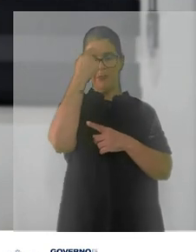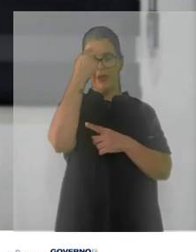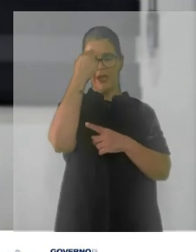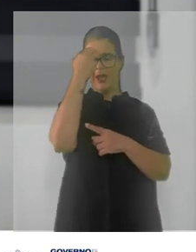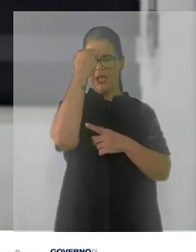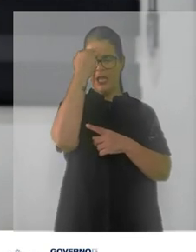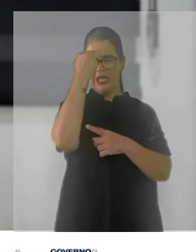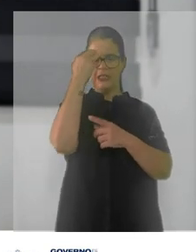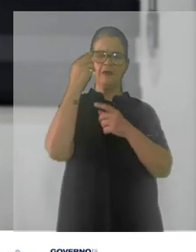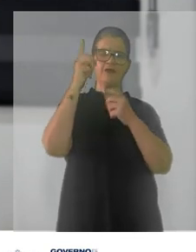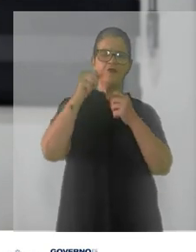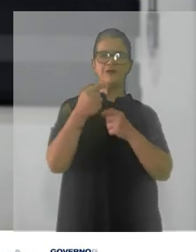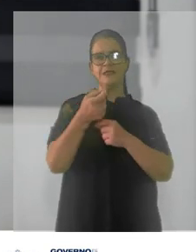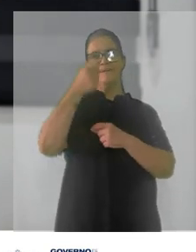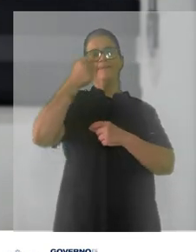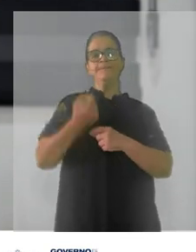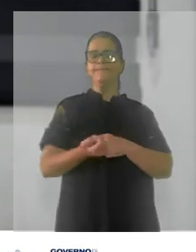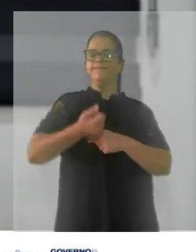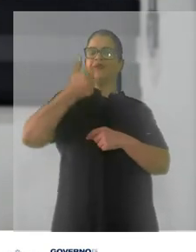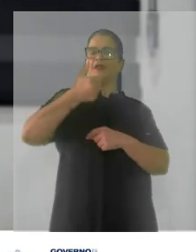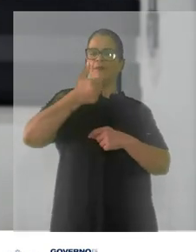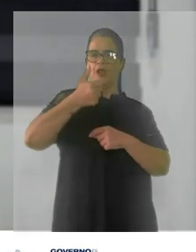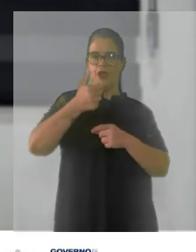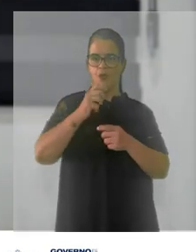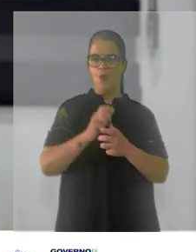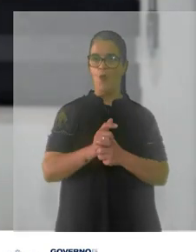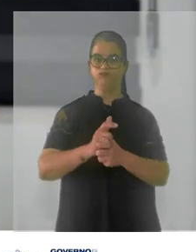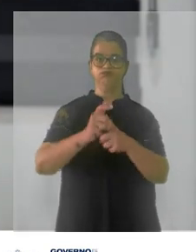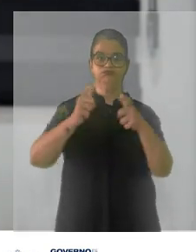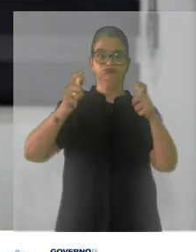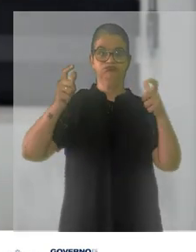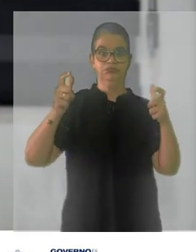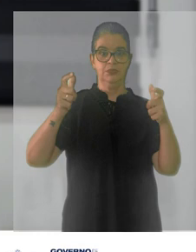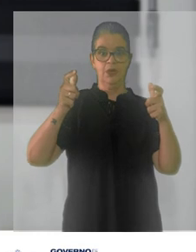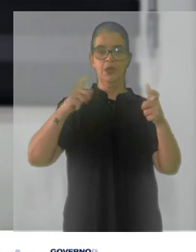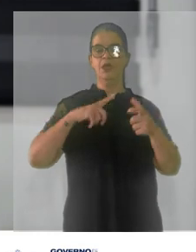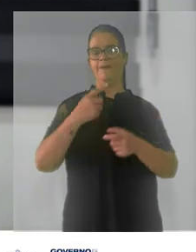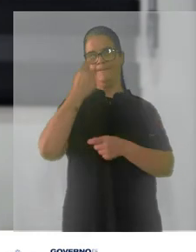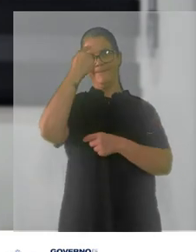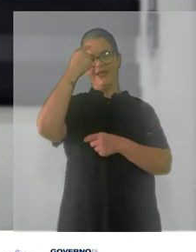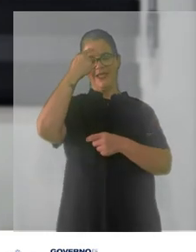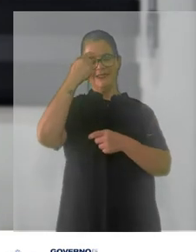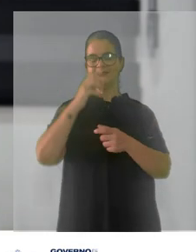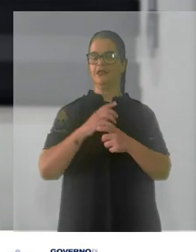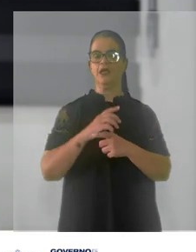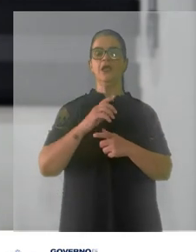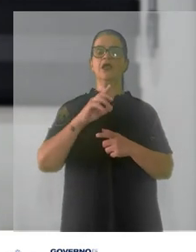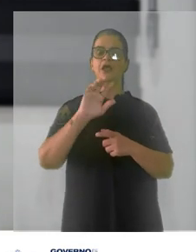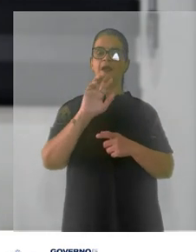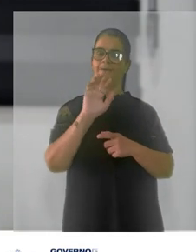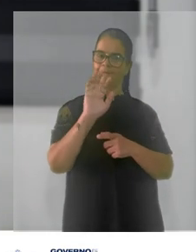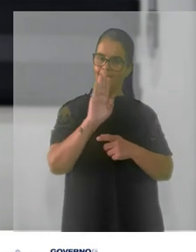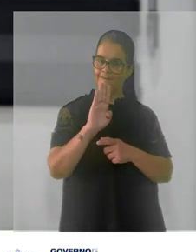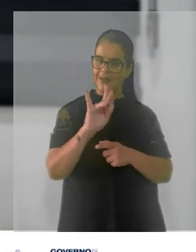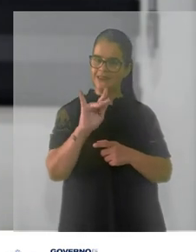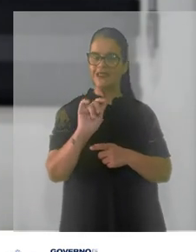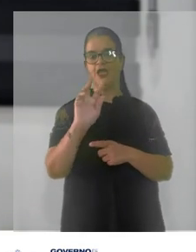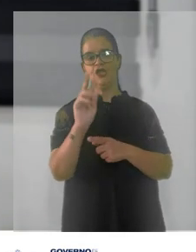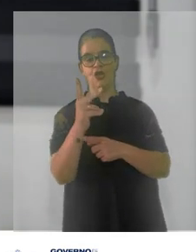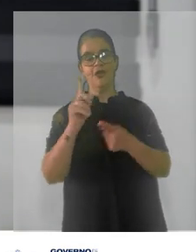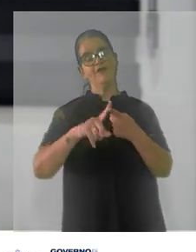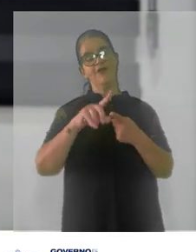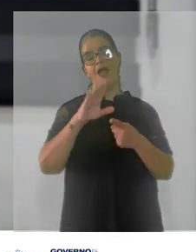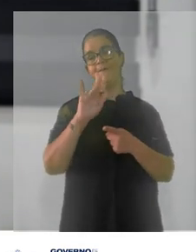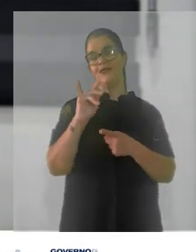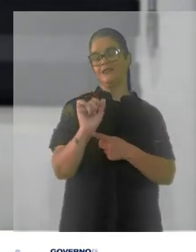você evoque primeiramente as grandes bacias, por exemplo, hidrográficas que nós temos no Brasil. A bacia do